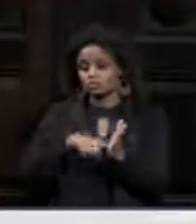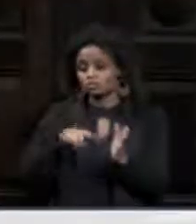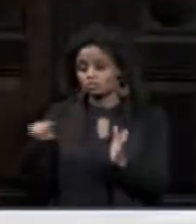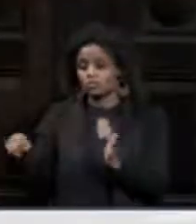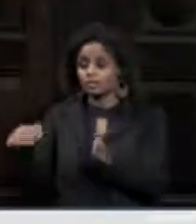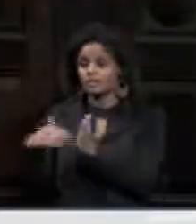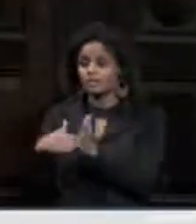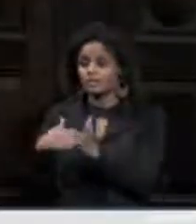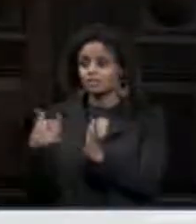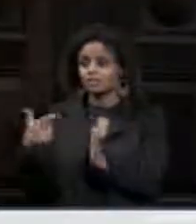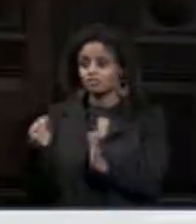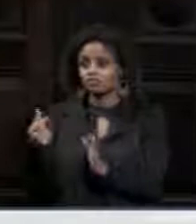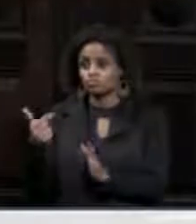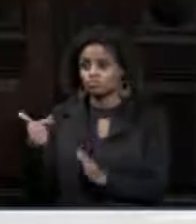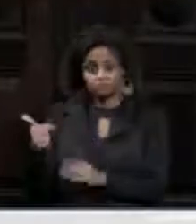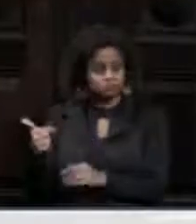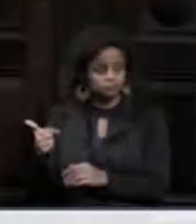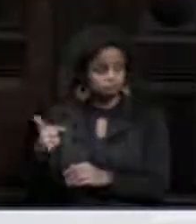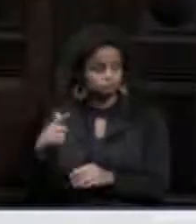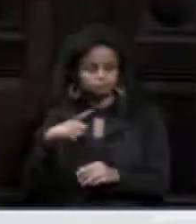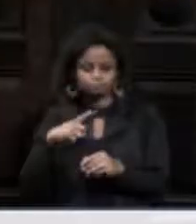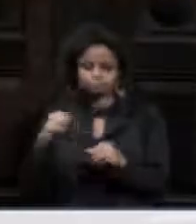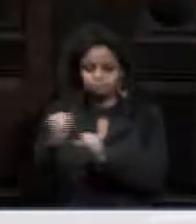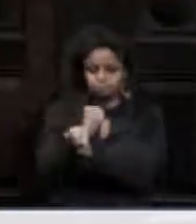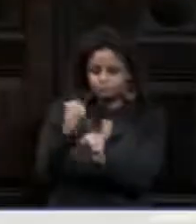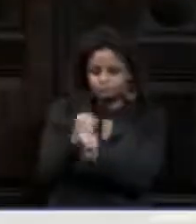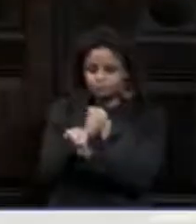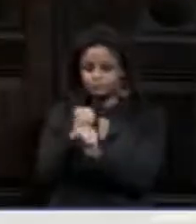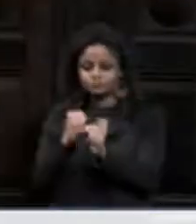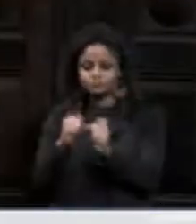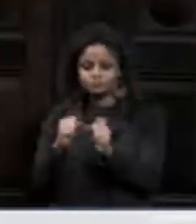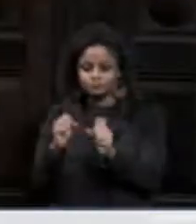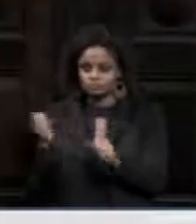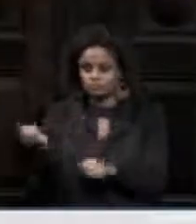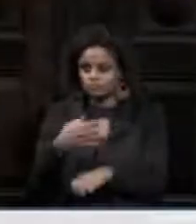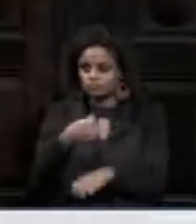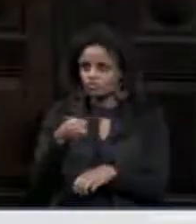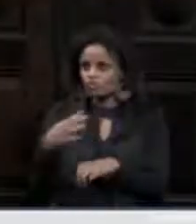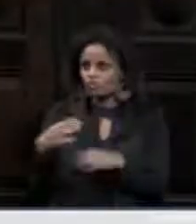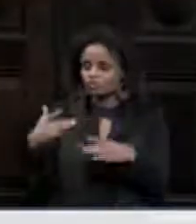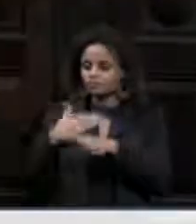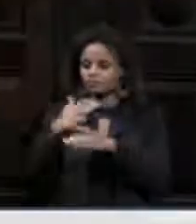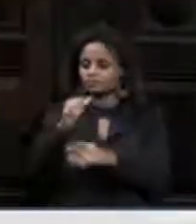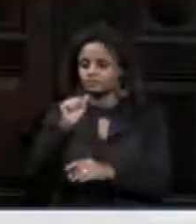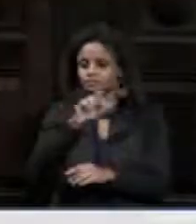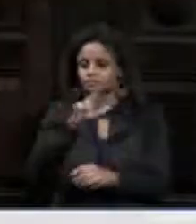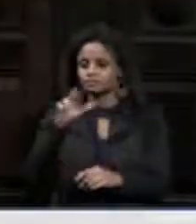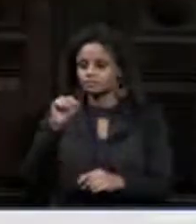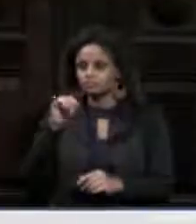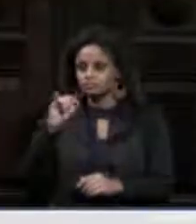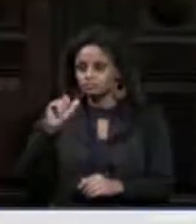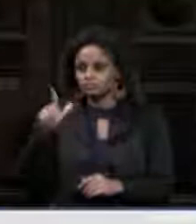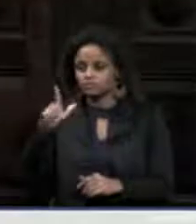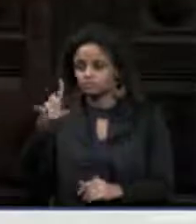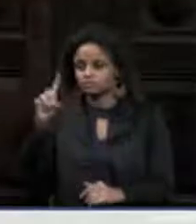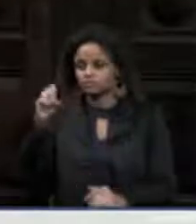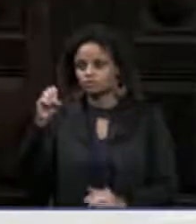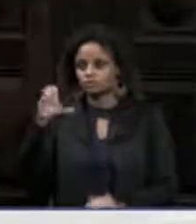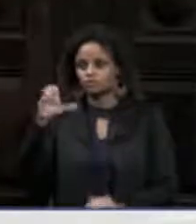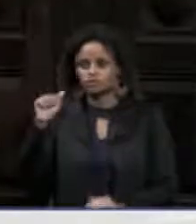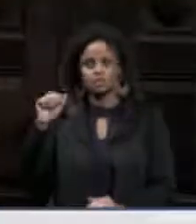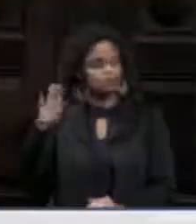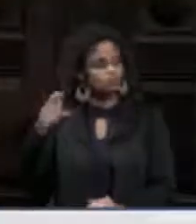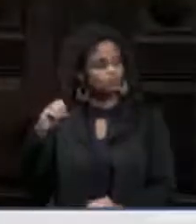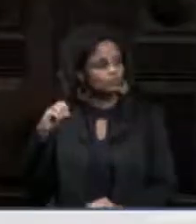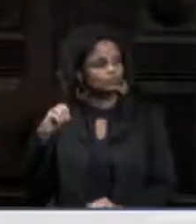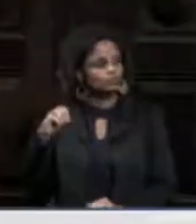Melman começa a modernizar o centro de Arraial do Cabo, retira o calçamento paralelo, numa